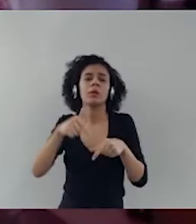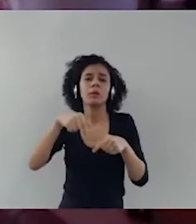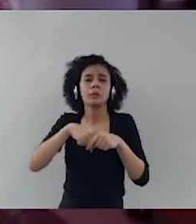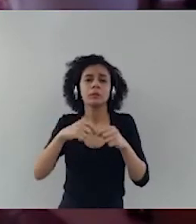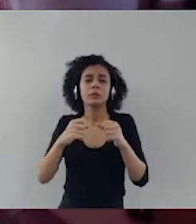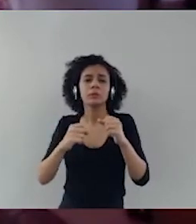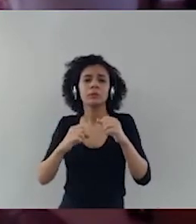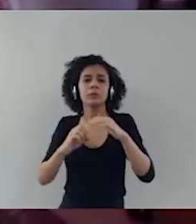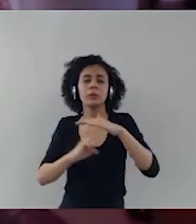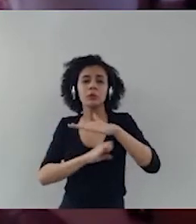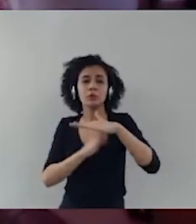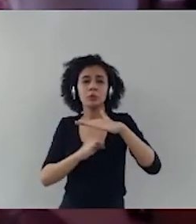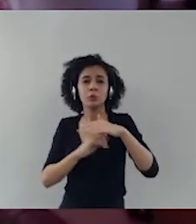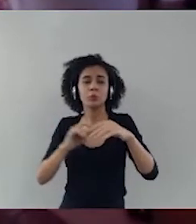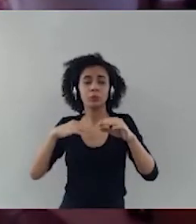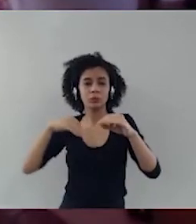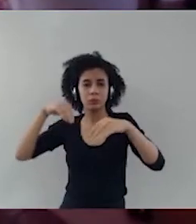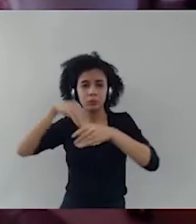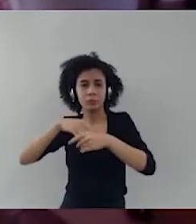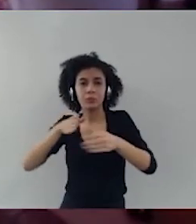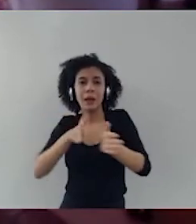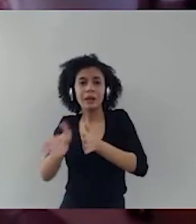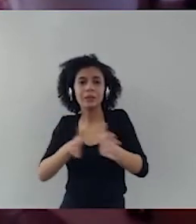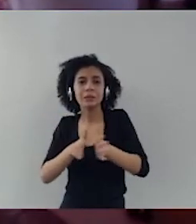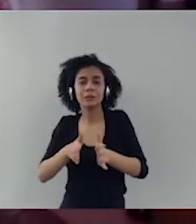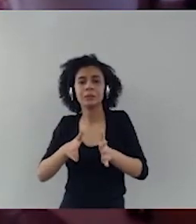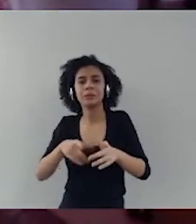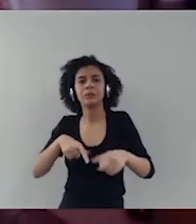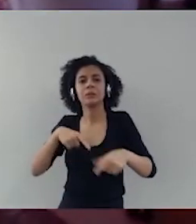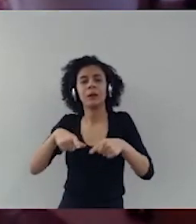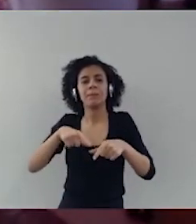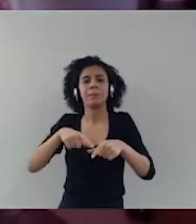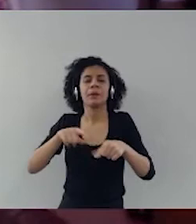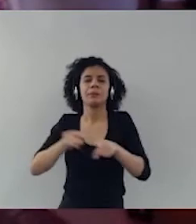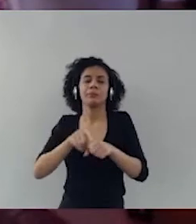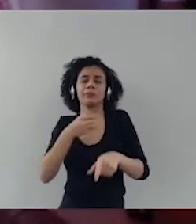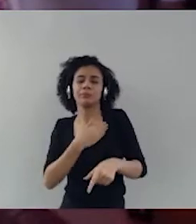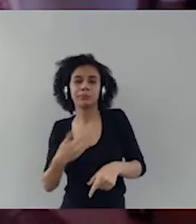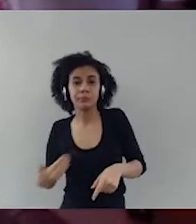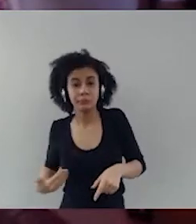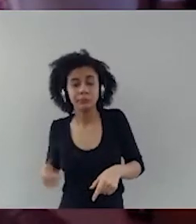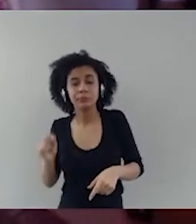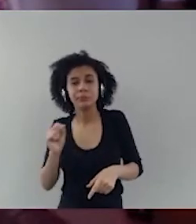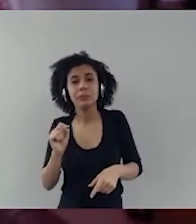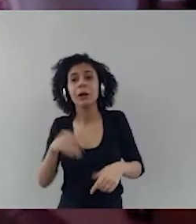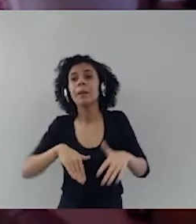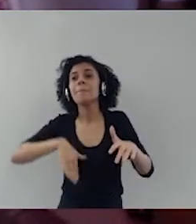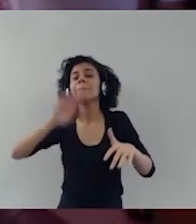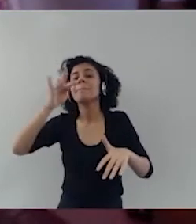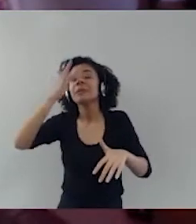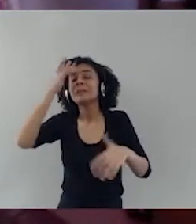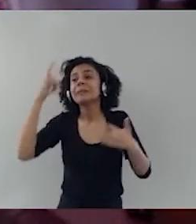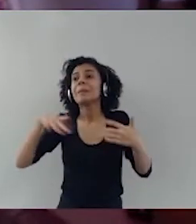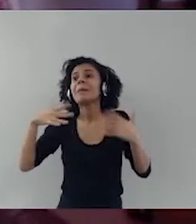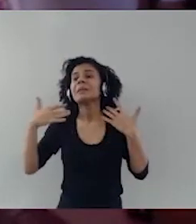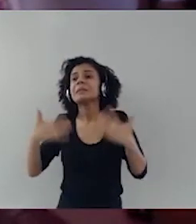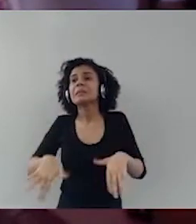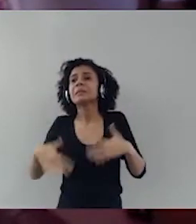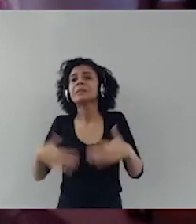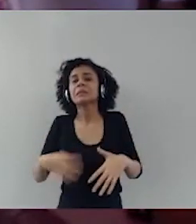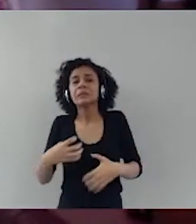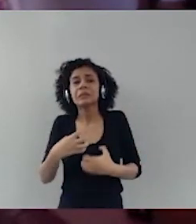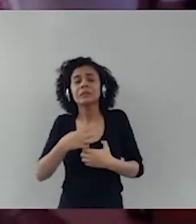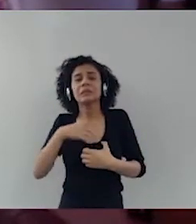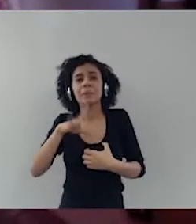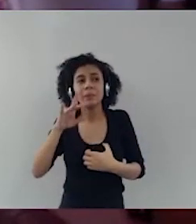infraestrutura, acesso a serviços e a espaços públicos, tem determinado quem é mais vulnerável, quem pode